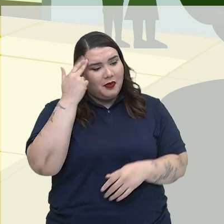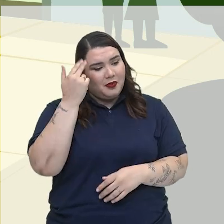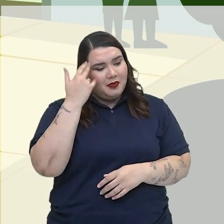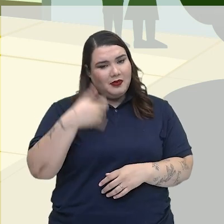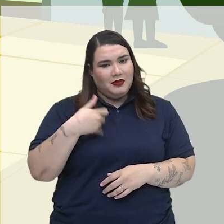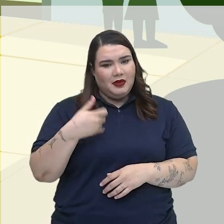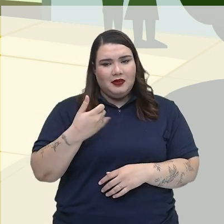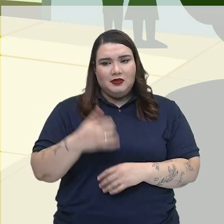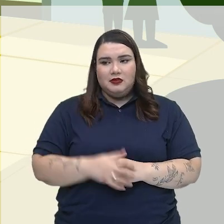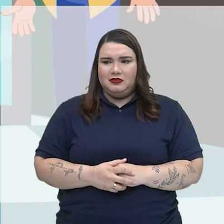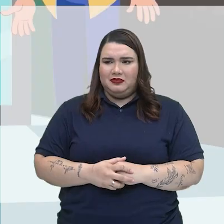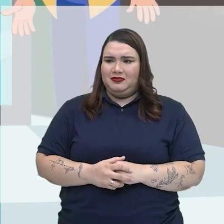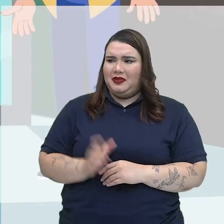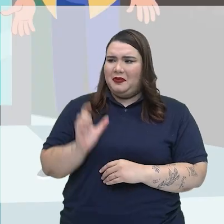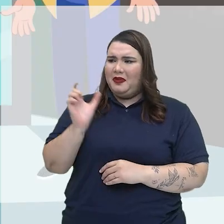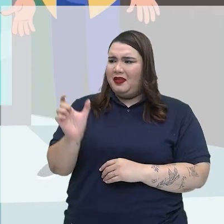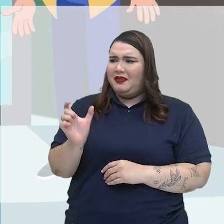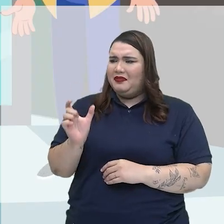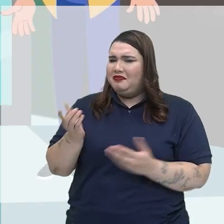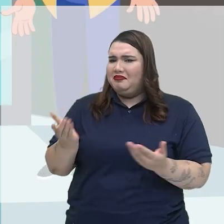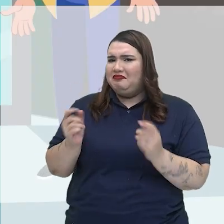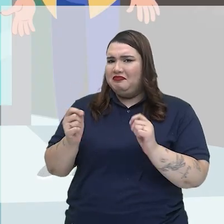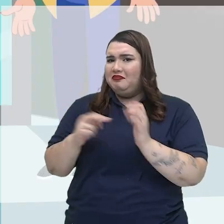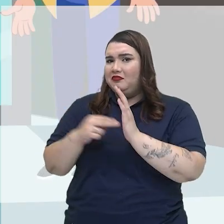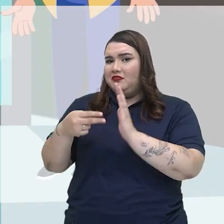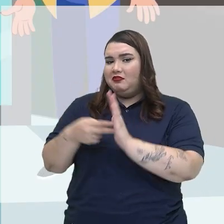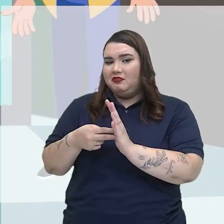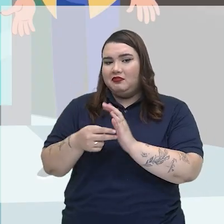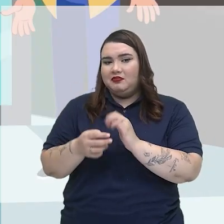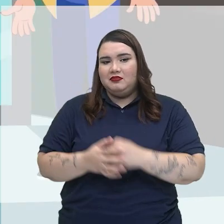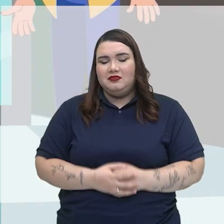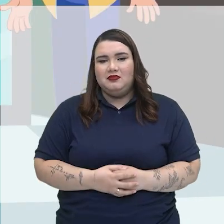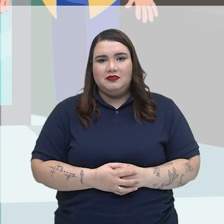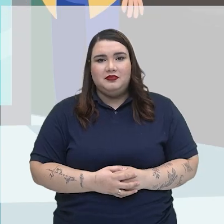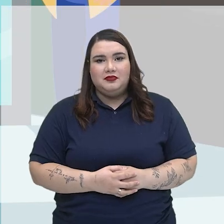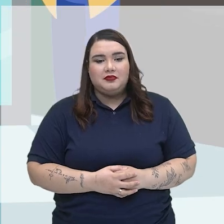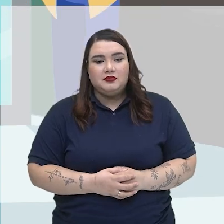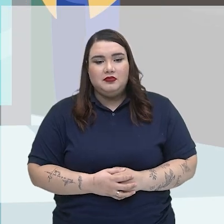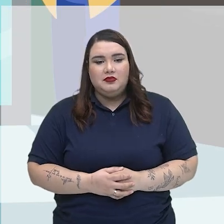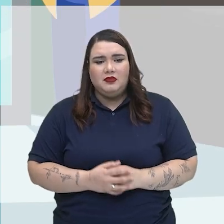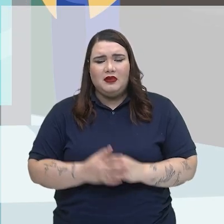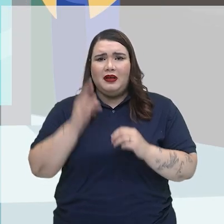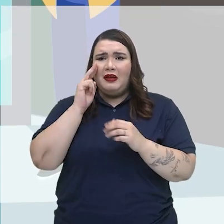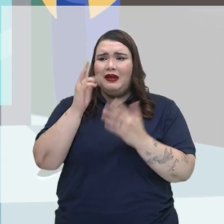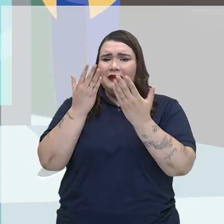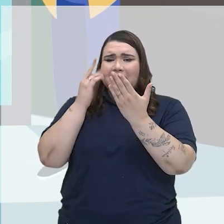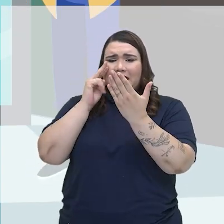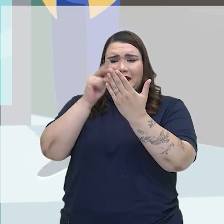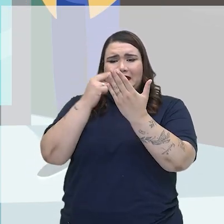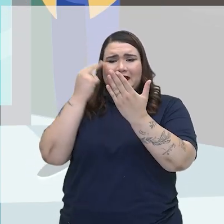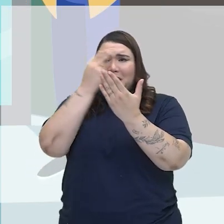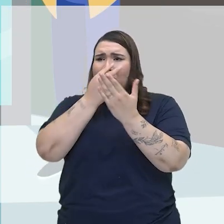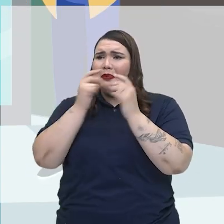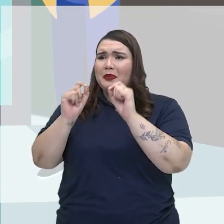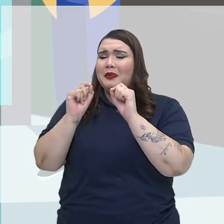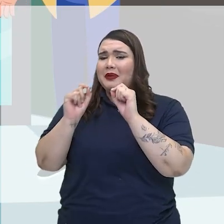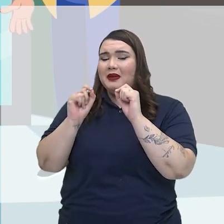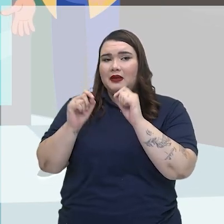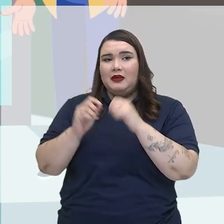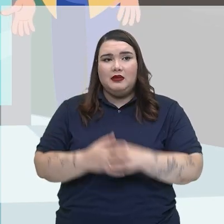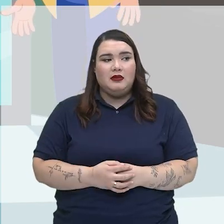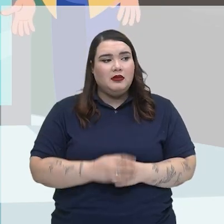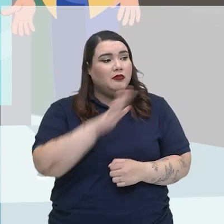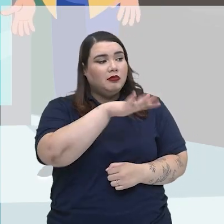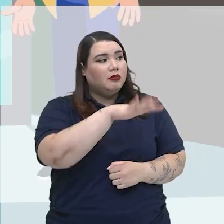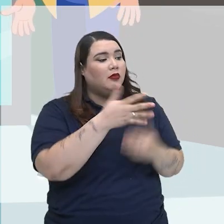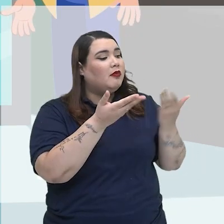que é isso? Ah, não. O que é isso no meu rosto? O que foi, Maria? Olha só para essas